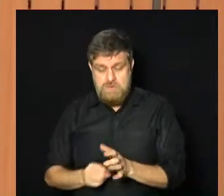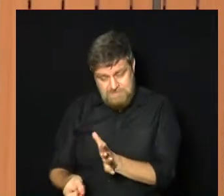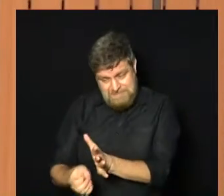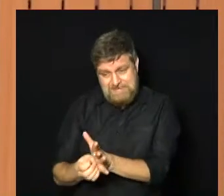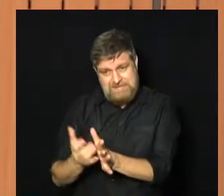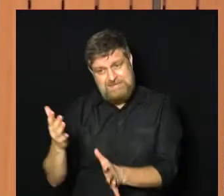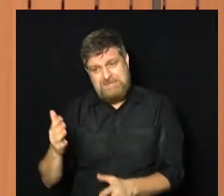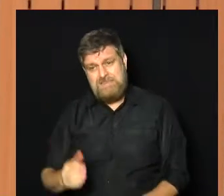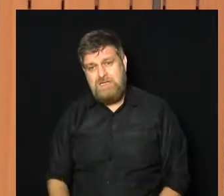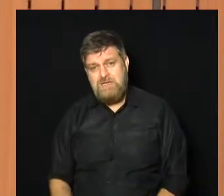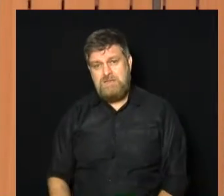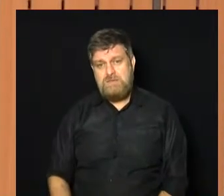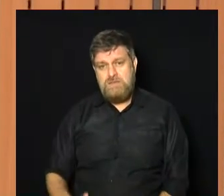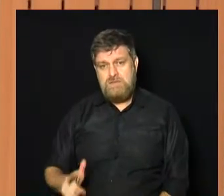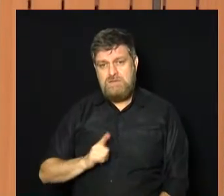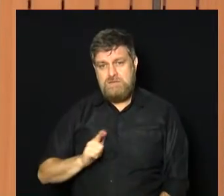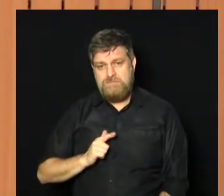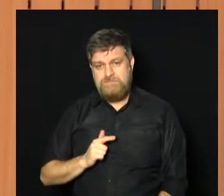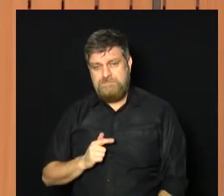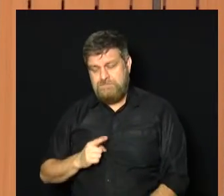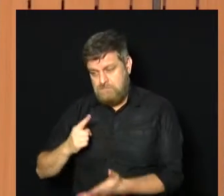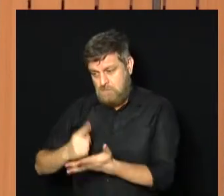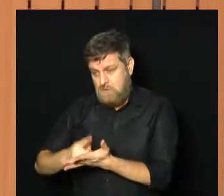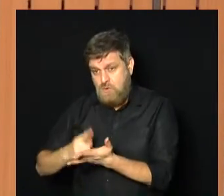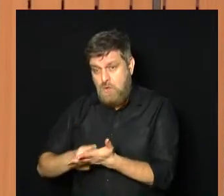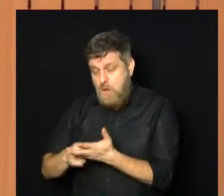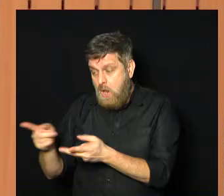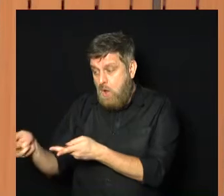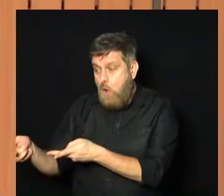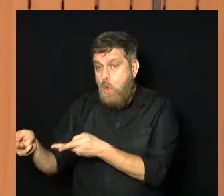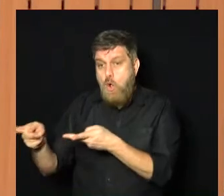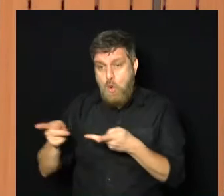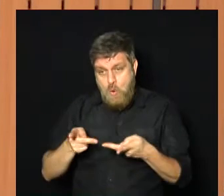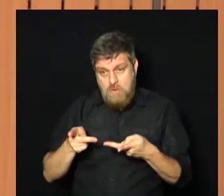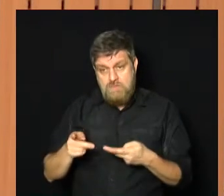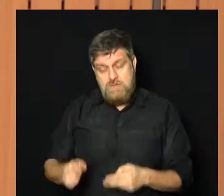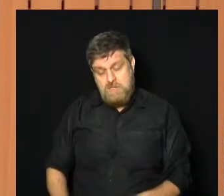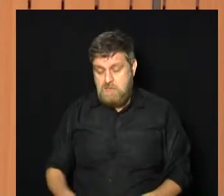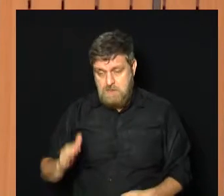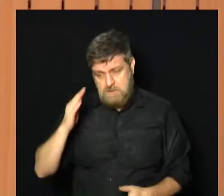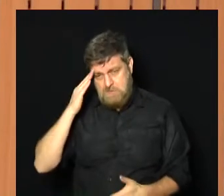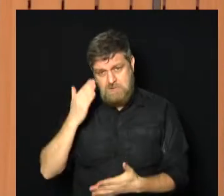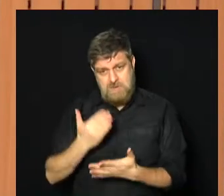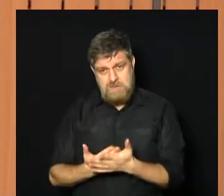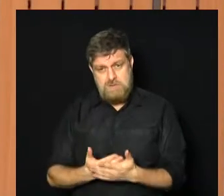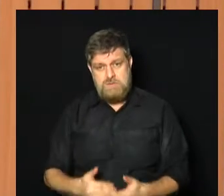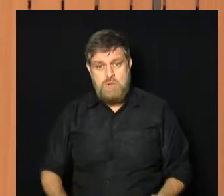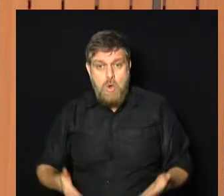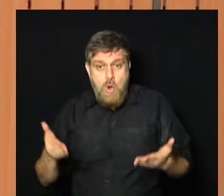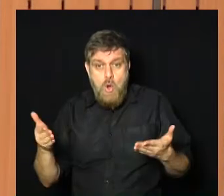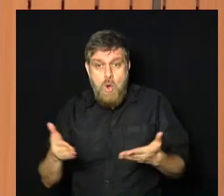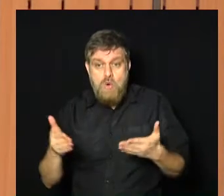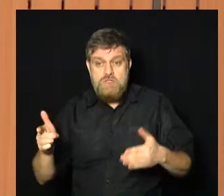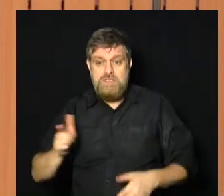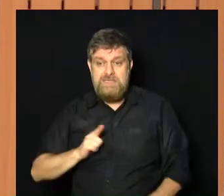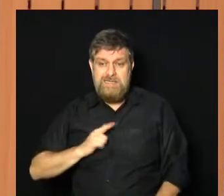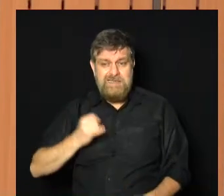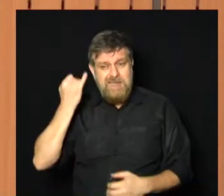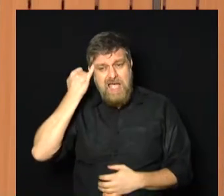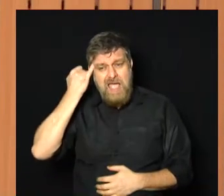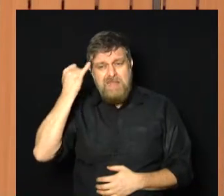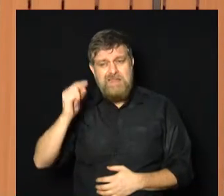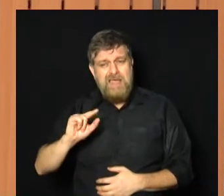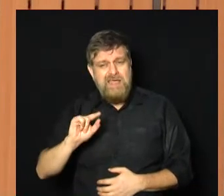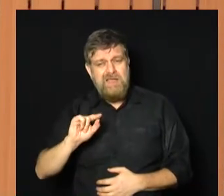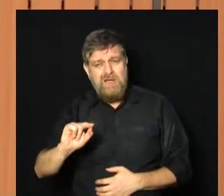até virar alguma articulação para convite por parte da base do governo. Essa convocação hoje está amparada na ideia